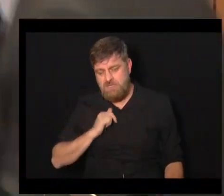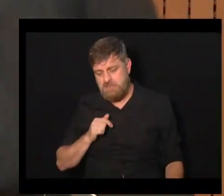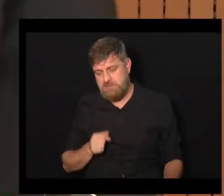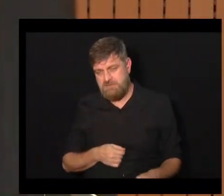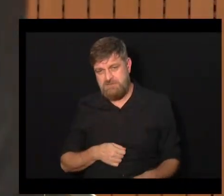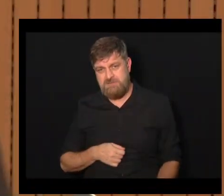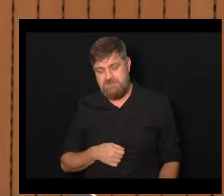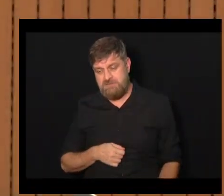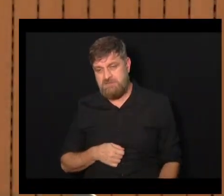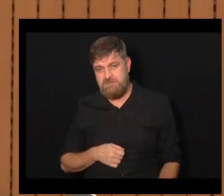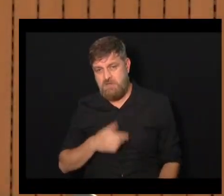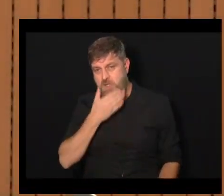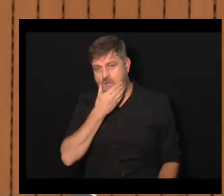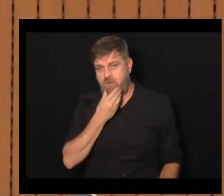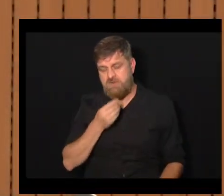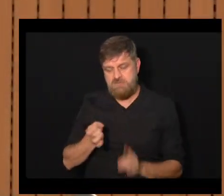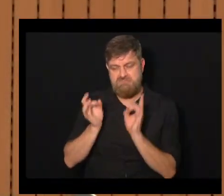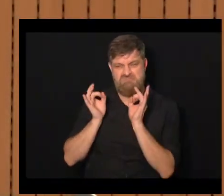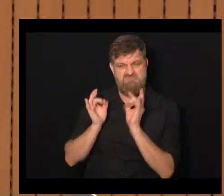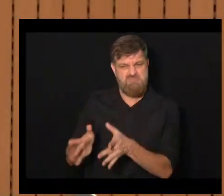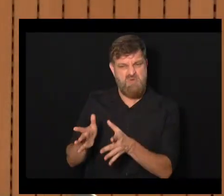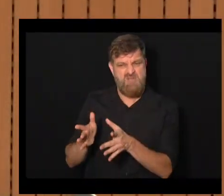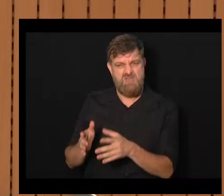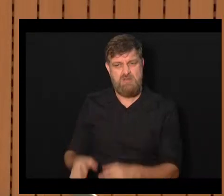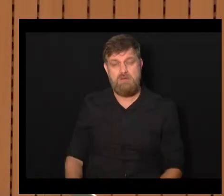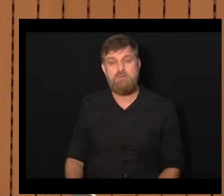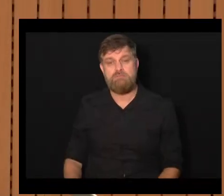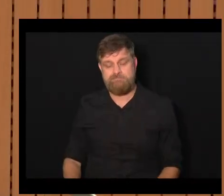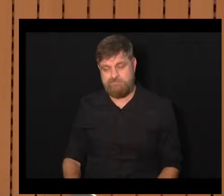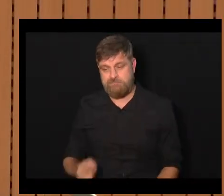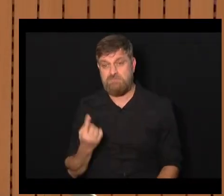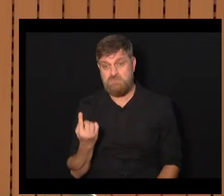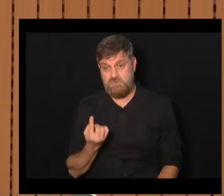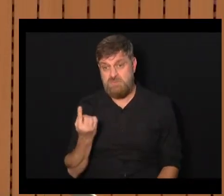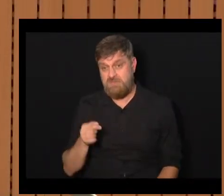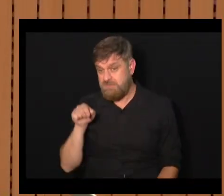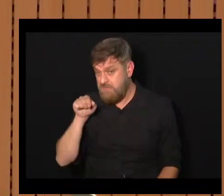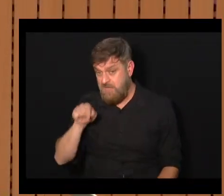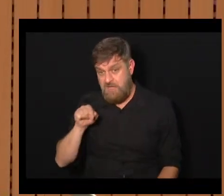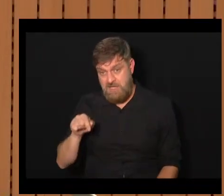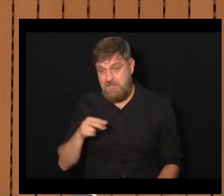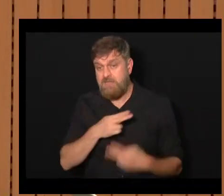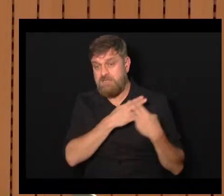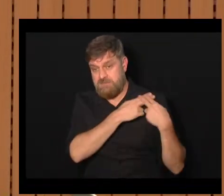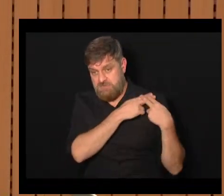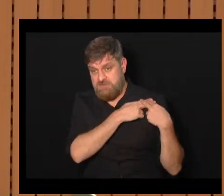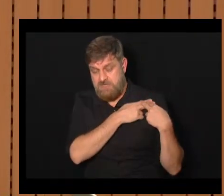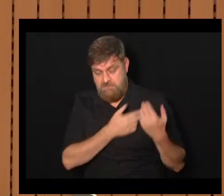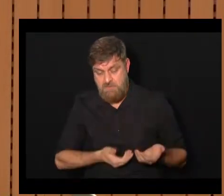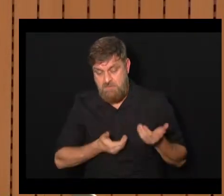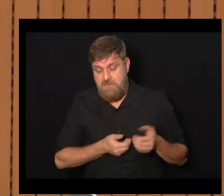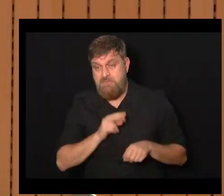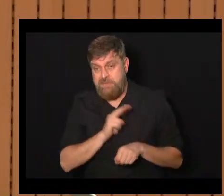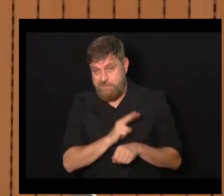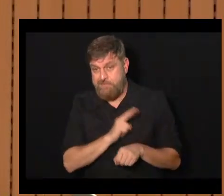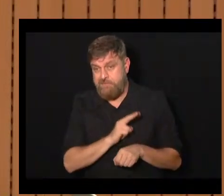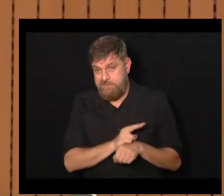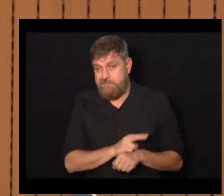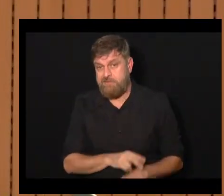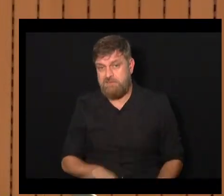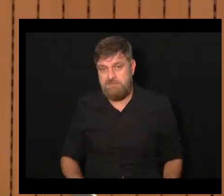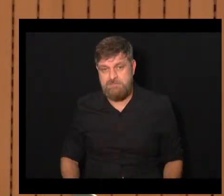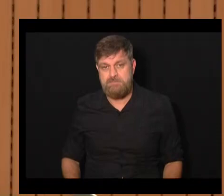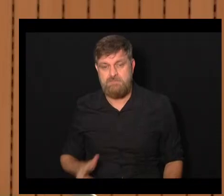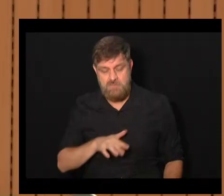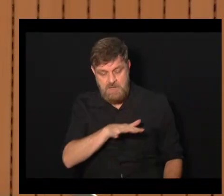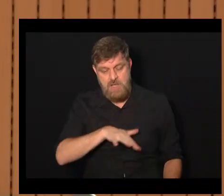são abandonadas pelos seus parceiros, têm que ser pai e mãe sozinhas, e há o mundo